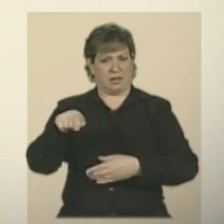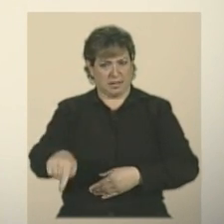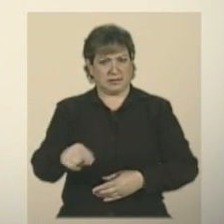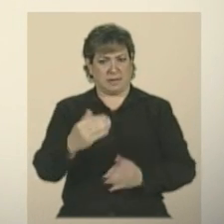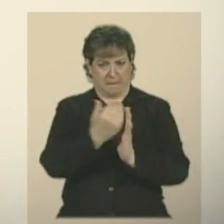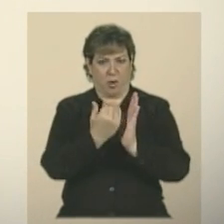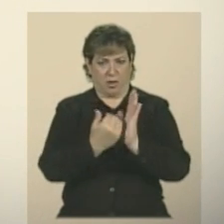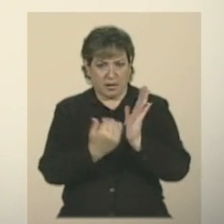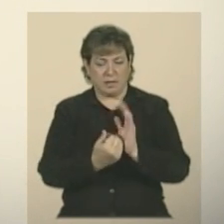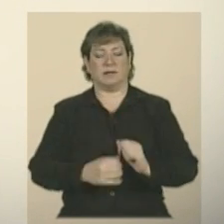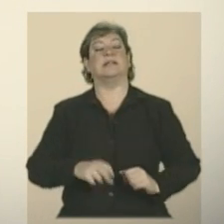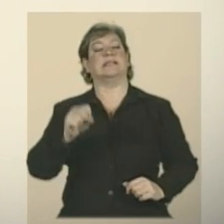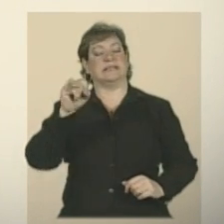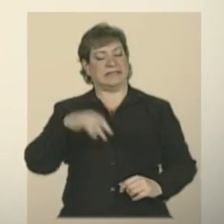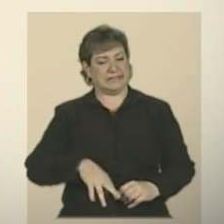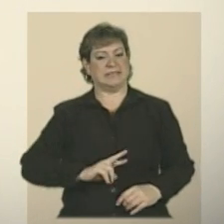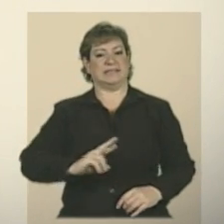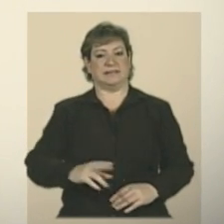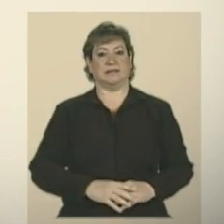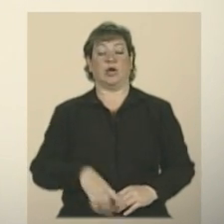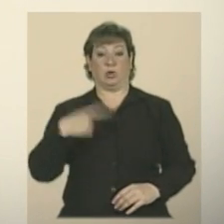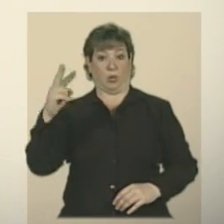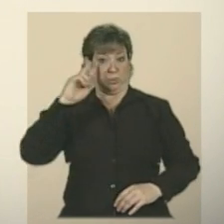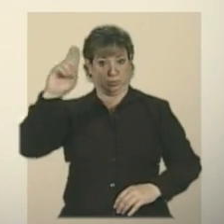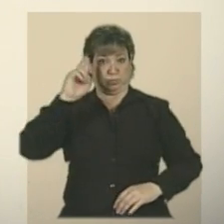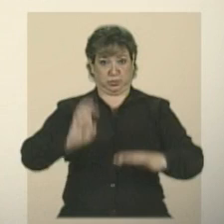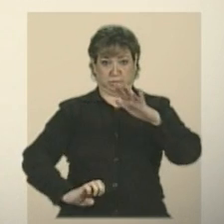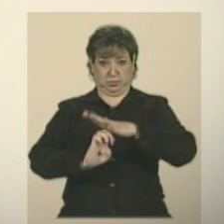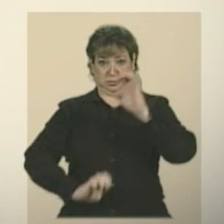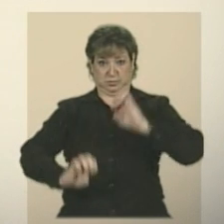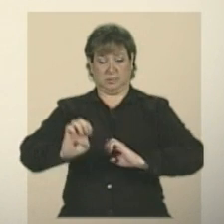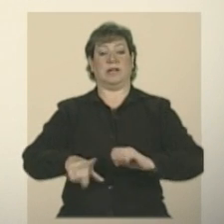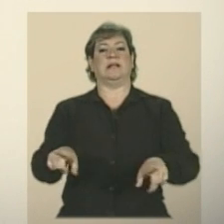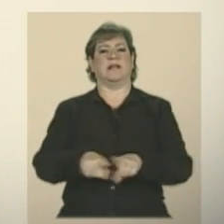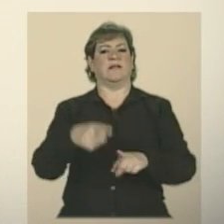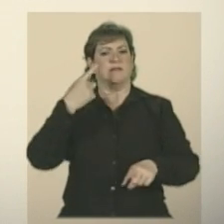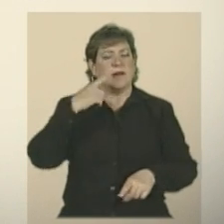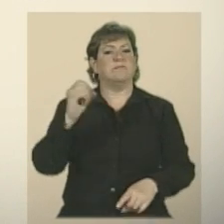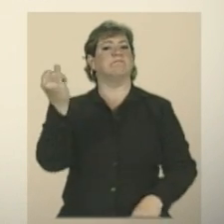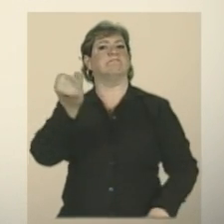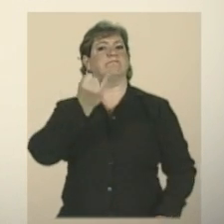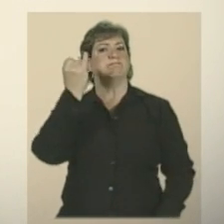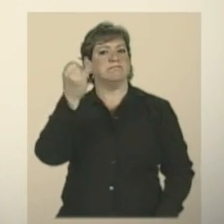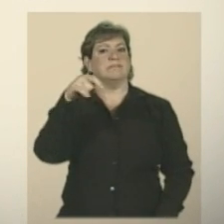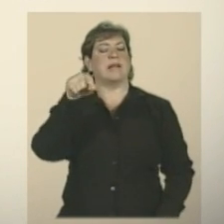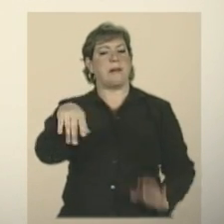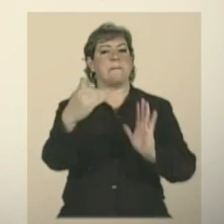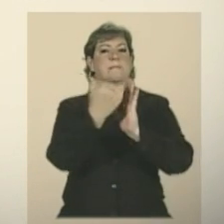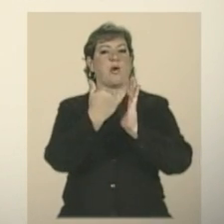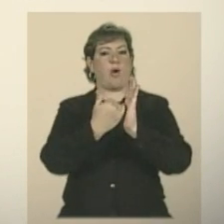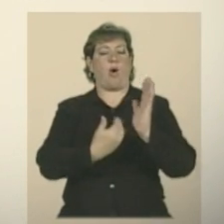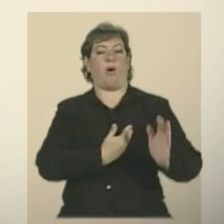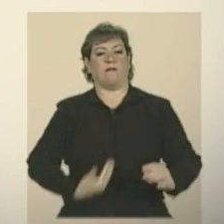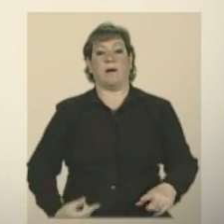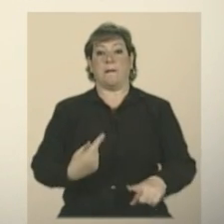sim, Luciano. Os empresários estão percebendo a importância do Ciências Sem Fronteiras